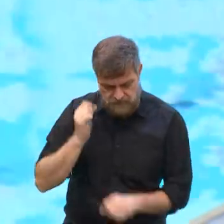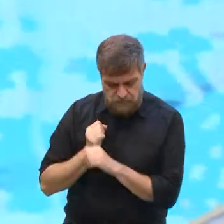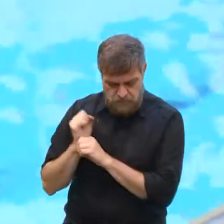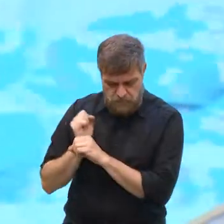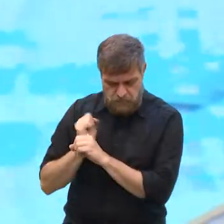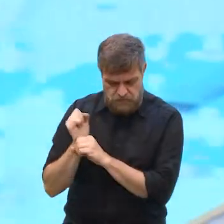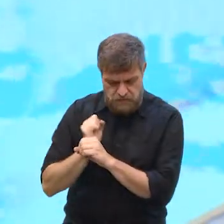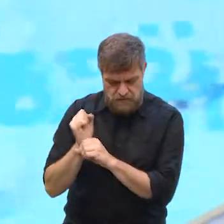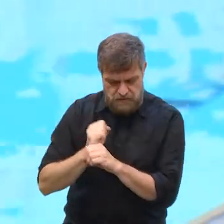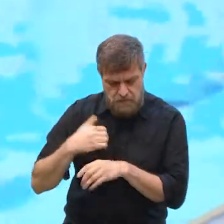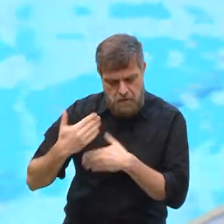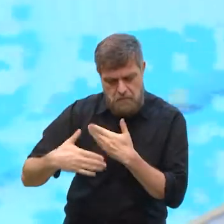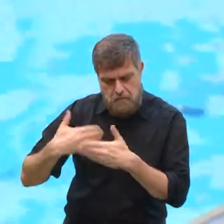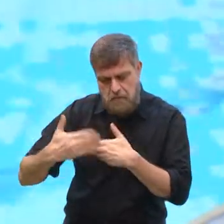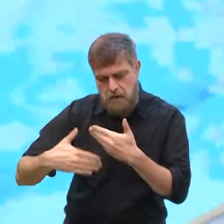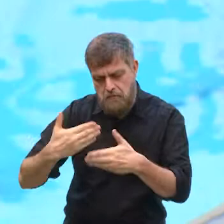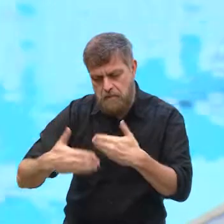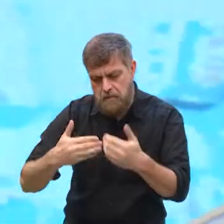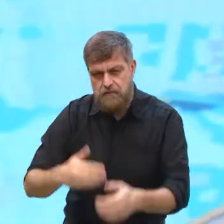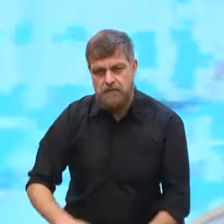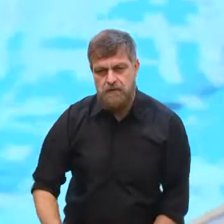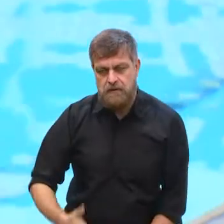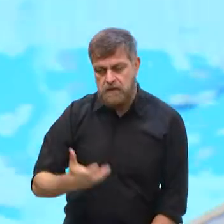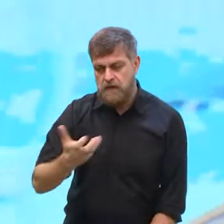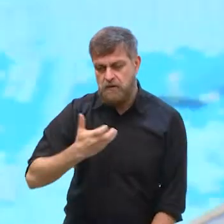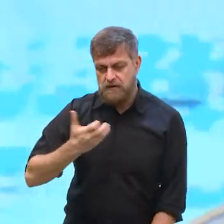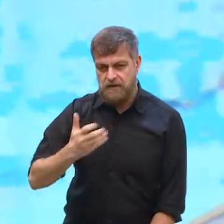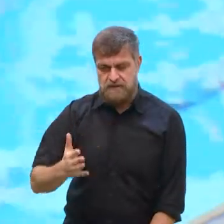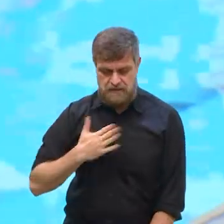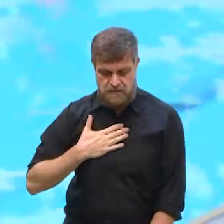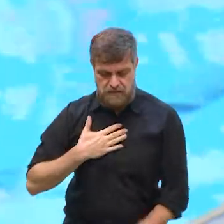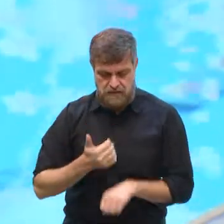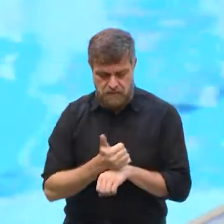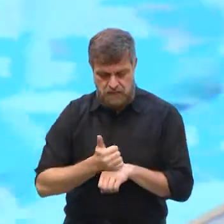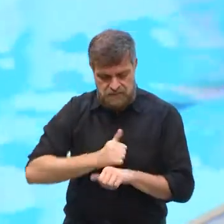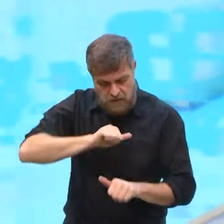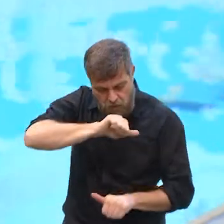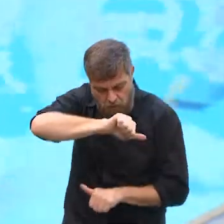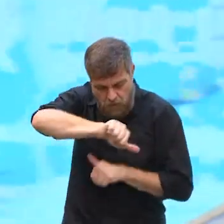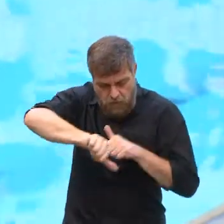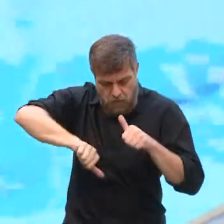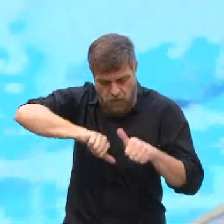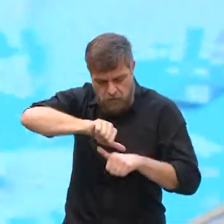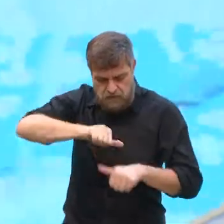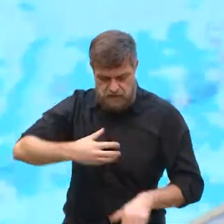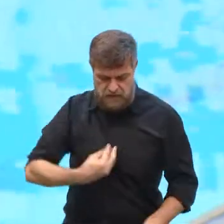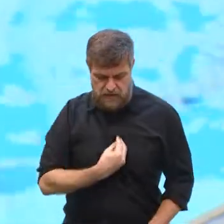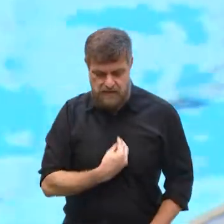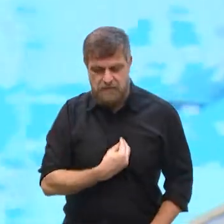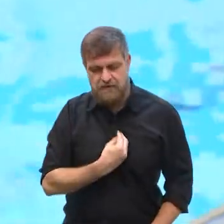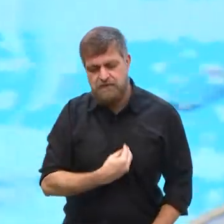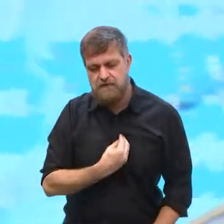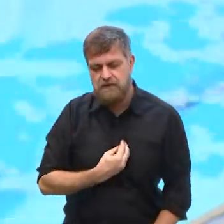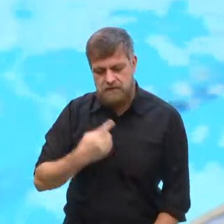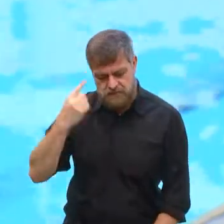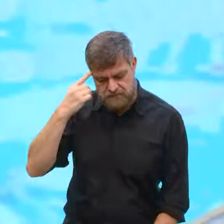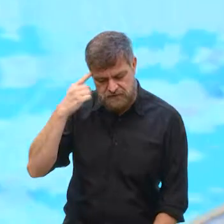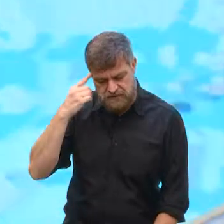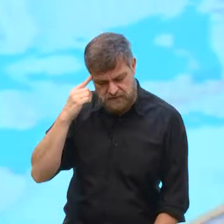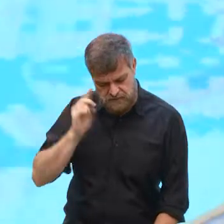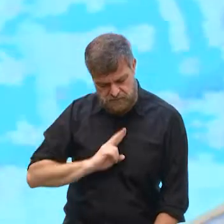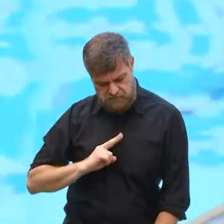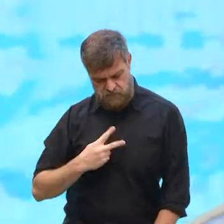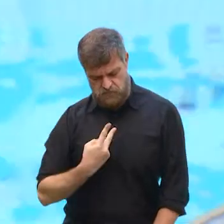depois, topei fazer algumas mudanças na minha carreira, que por muitas vezes que a gente fala